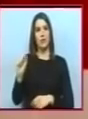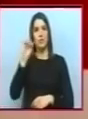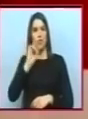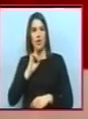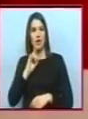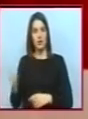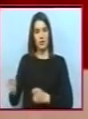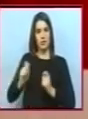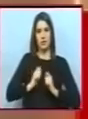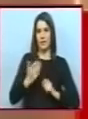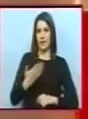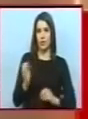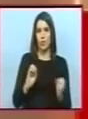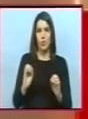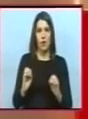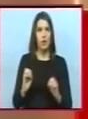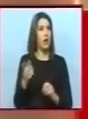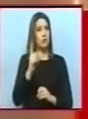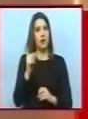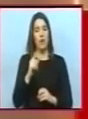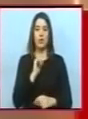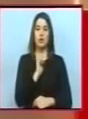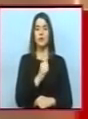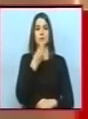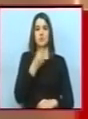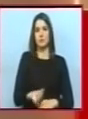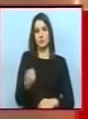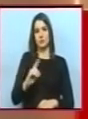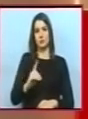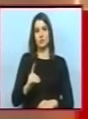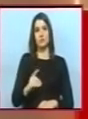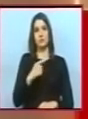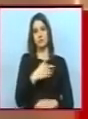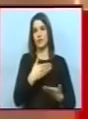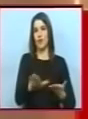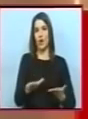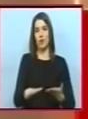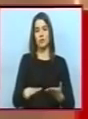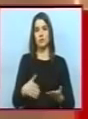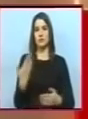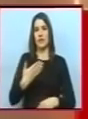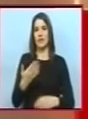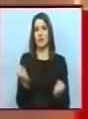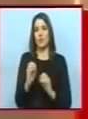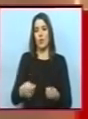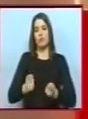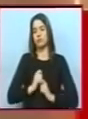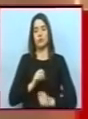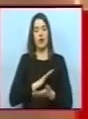marido? Não tem direito à herança. Não há direito à herança. É considerado não assim. Indigno. Não é considerado indigno? Sim. Portanto, não há direito a qualquer